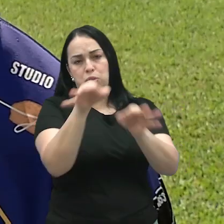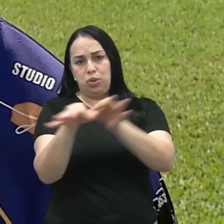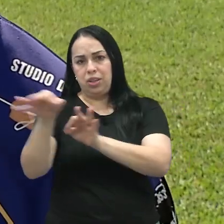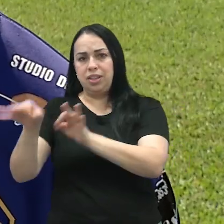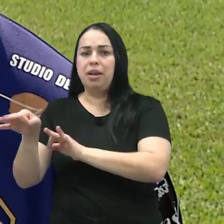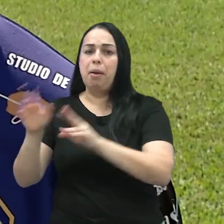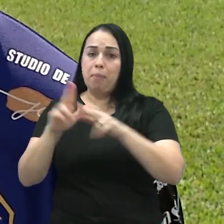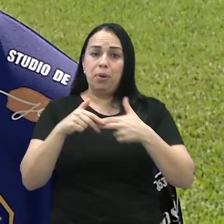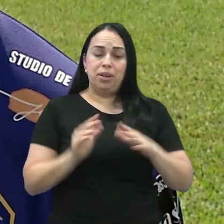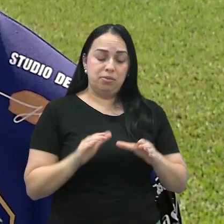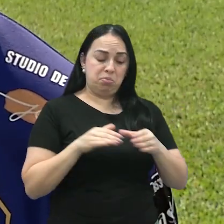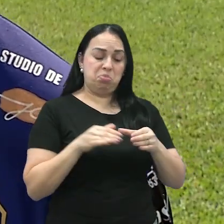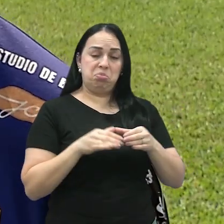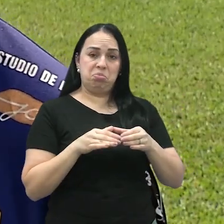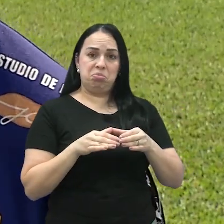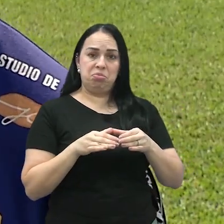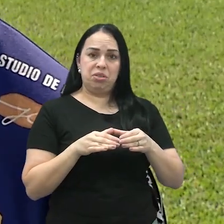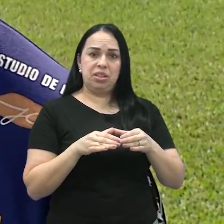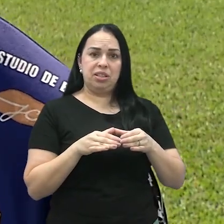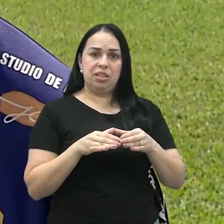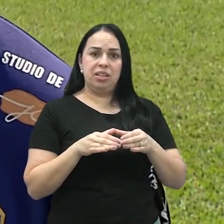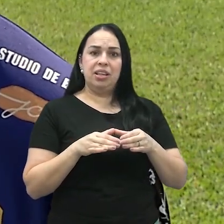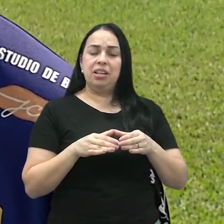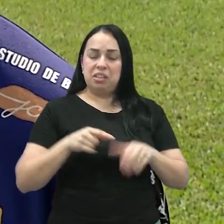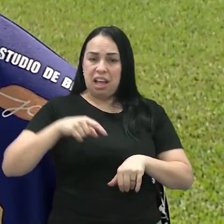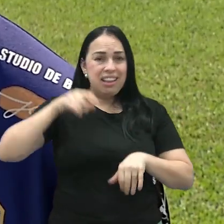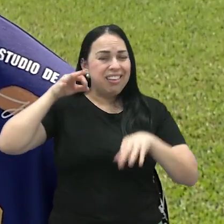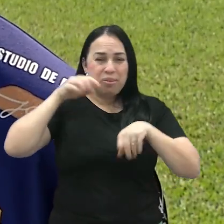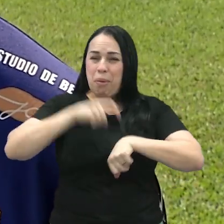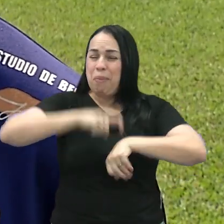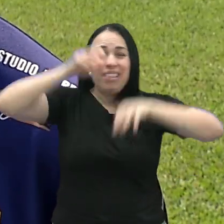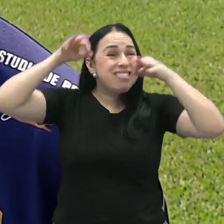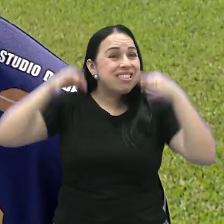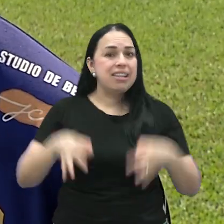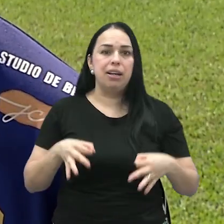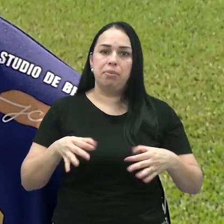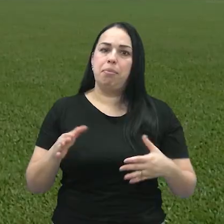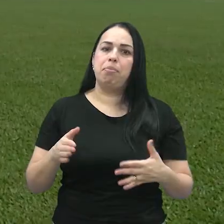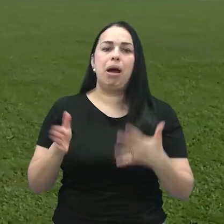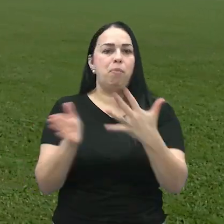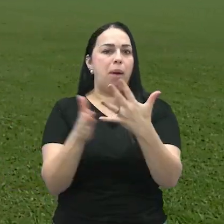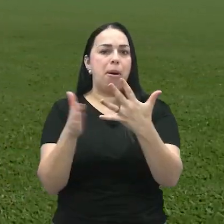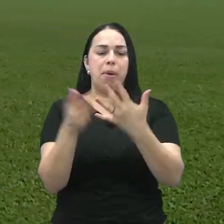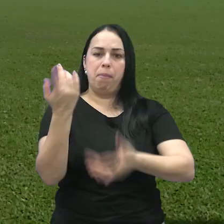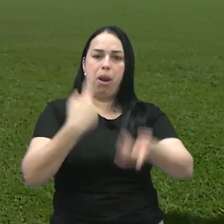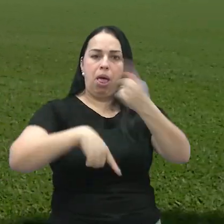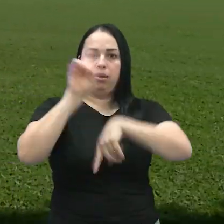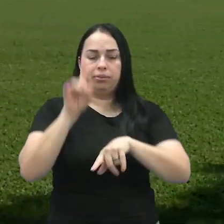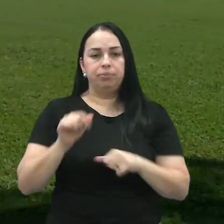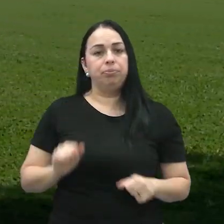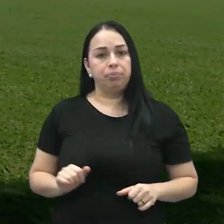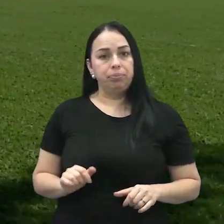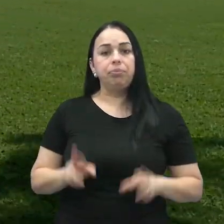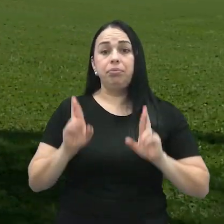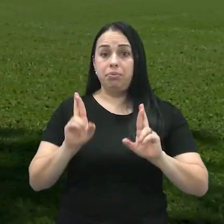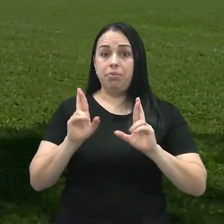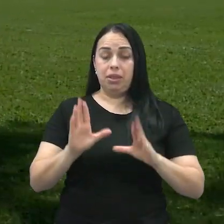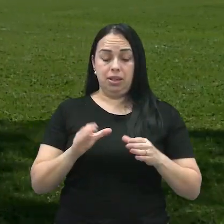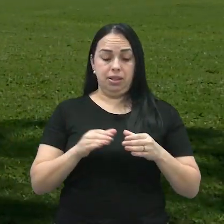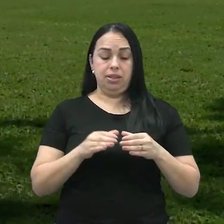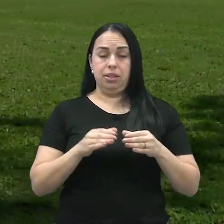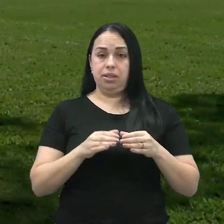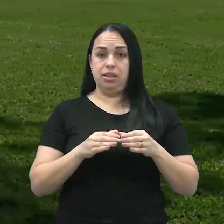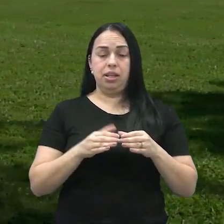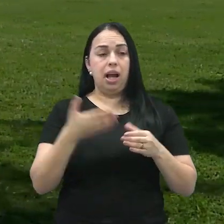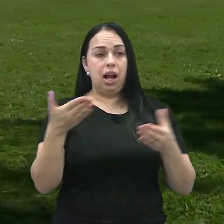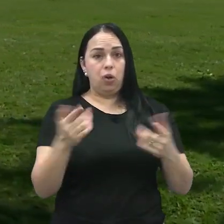É na onde o tribunal chegou na hora exata para melhorar o nosso amador. A expectativa é que a Junta Desportiva deixe